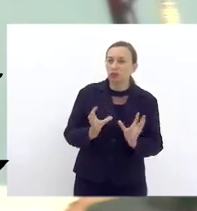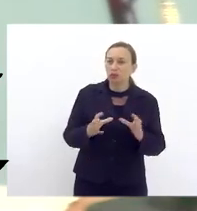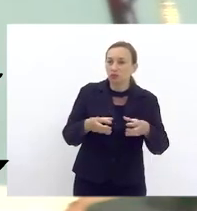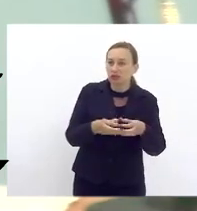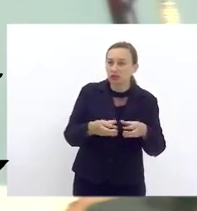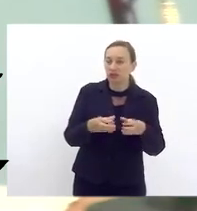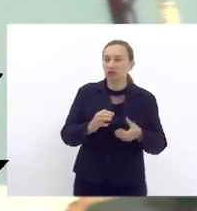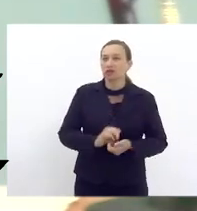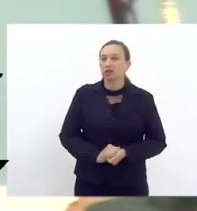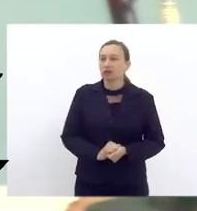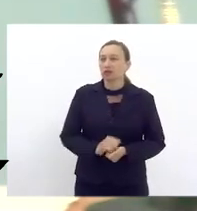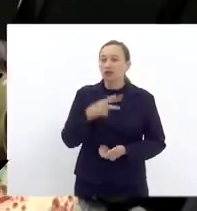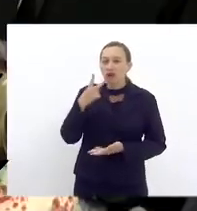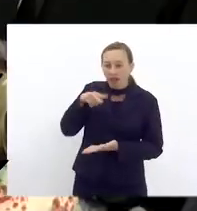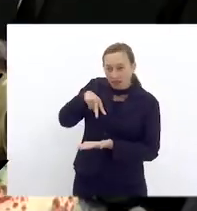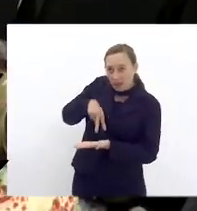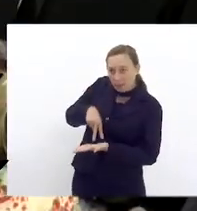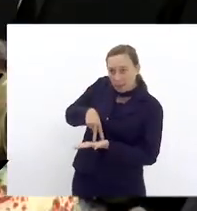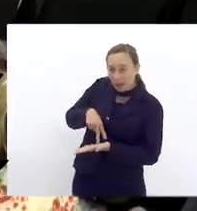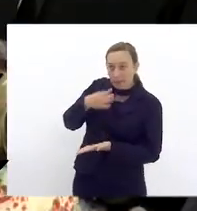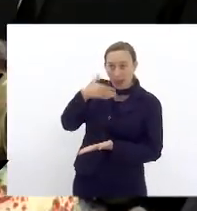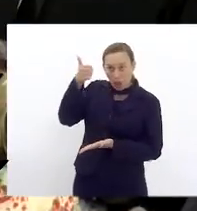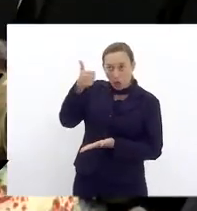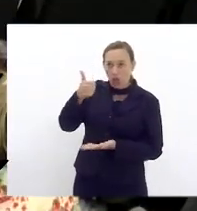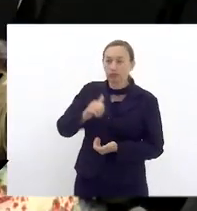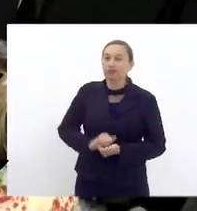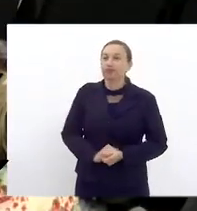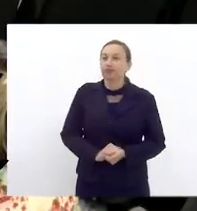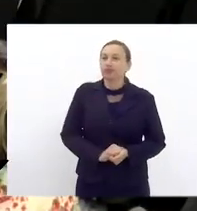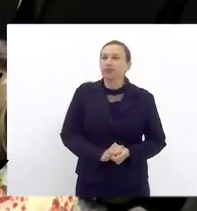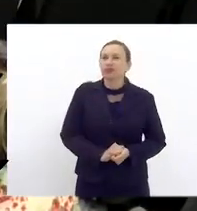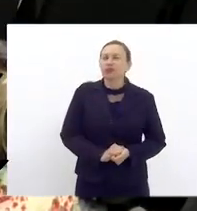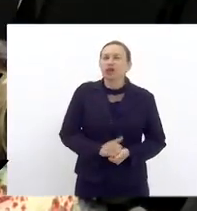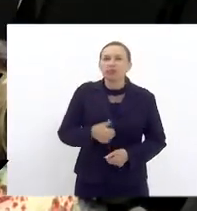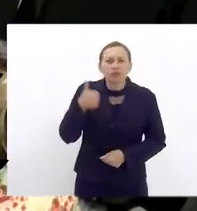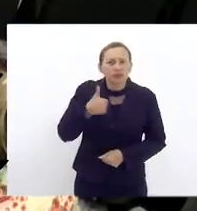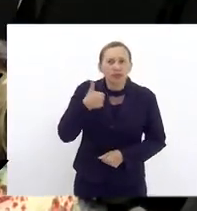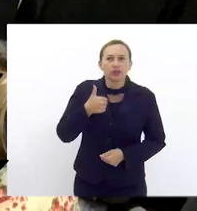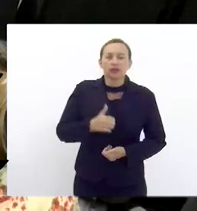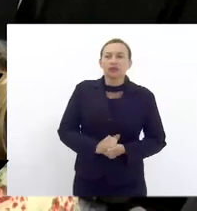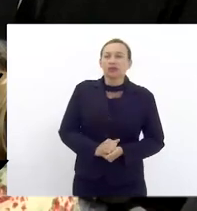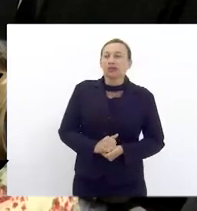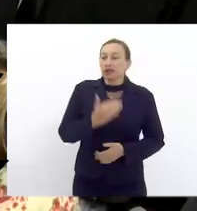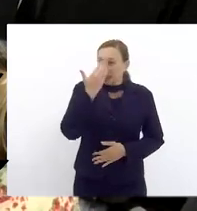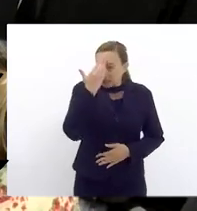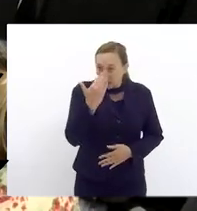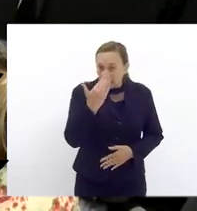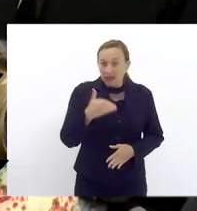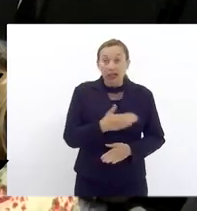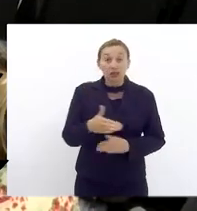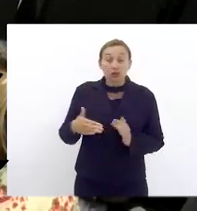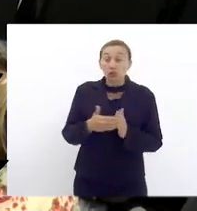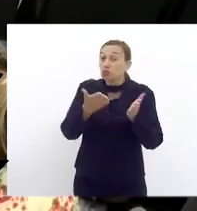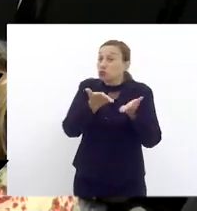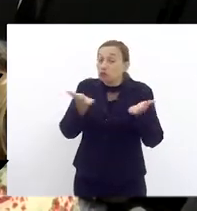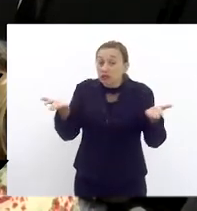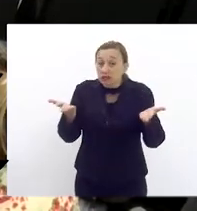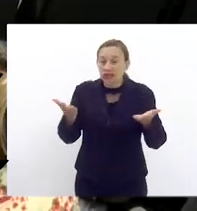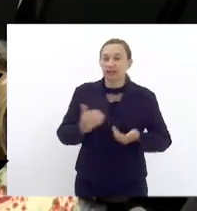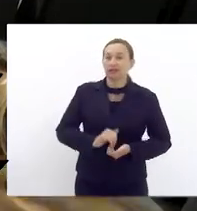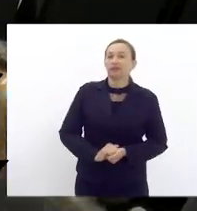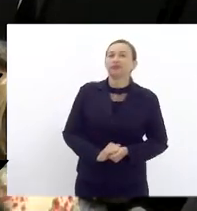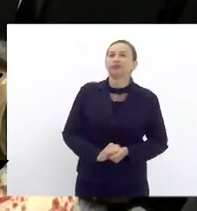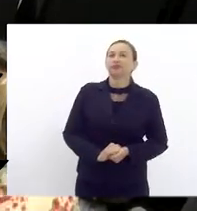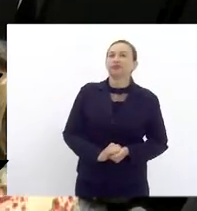vou falar de Pack fica melhor primeiro agradecer a todos e todas e todos que aqui